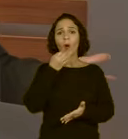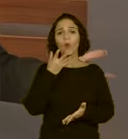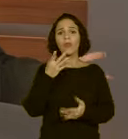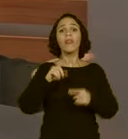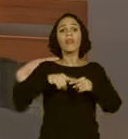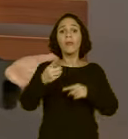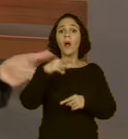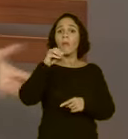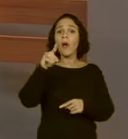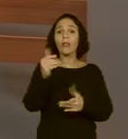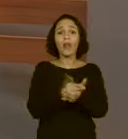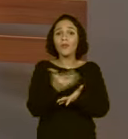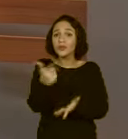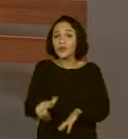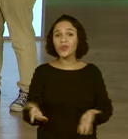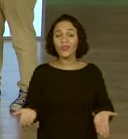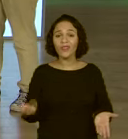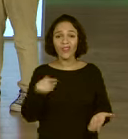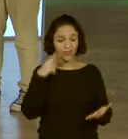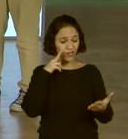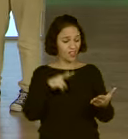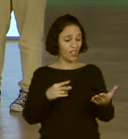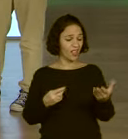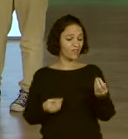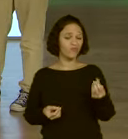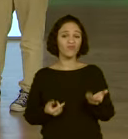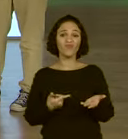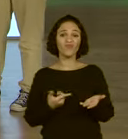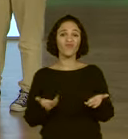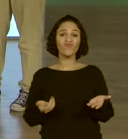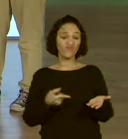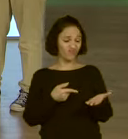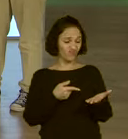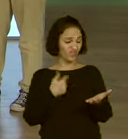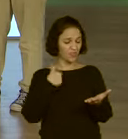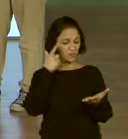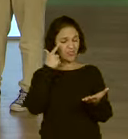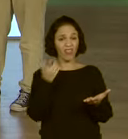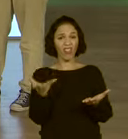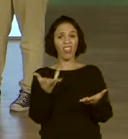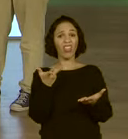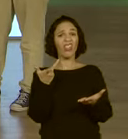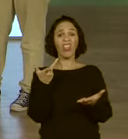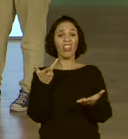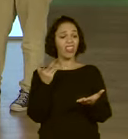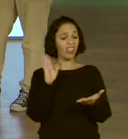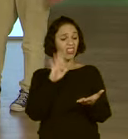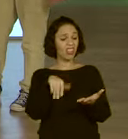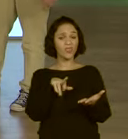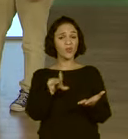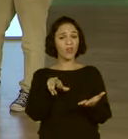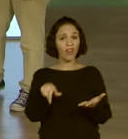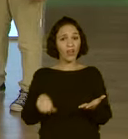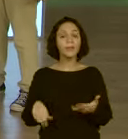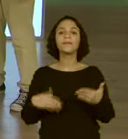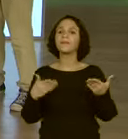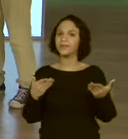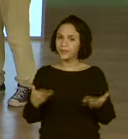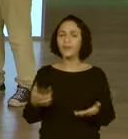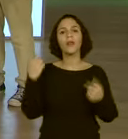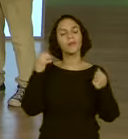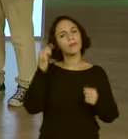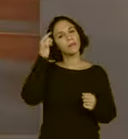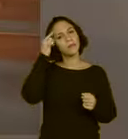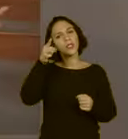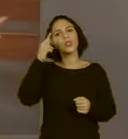de moda de qualquer forma? Vai olhar o celular e falar assim, não é tão bom quanto eu pensava, né? Não é verdade? Então, verifica se o